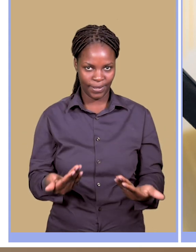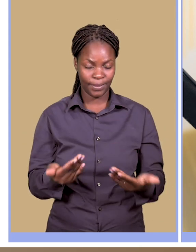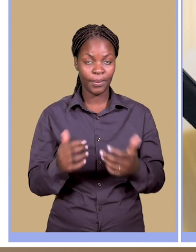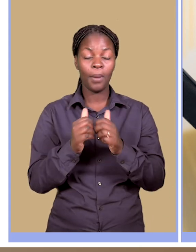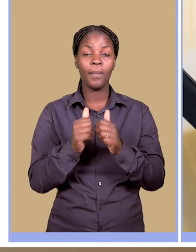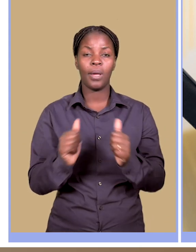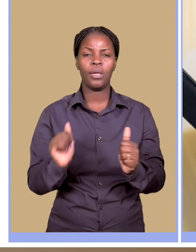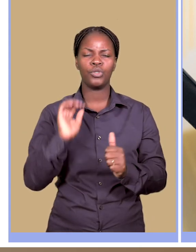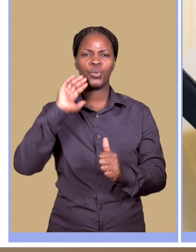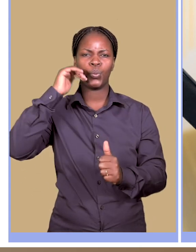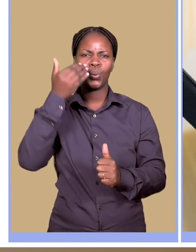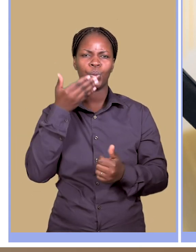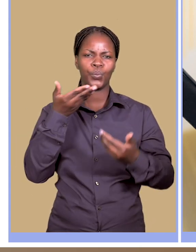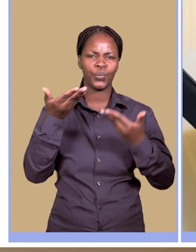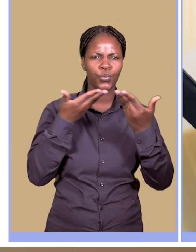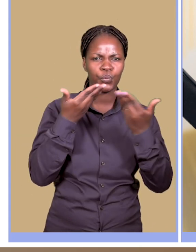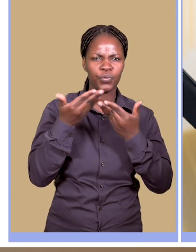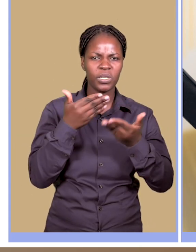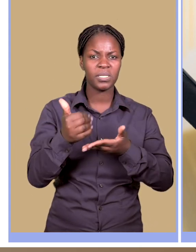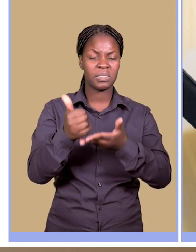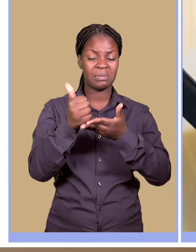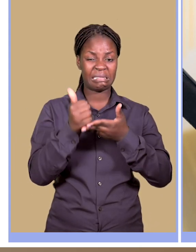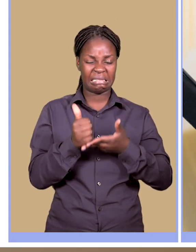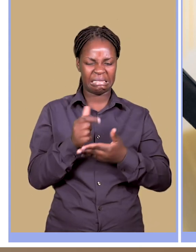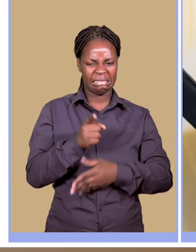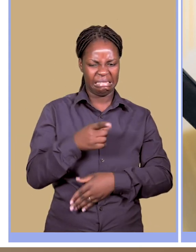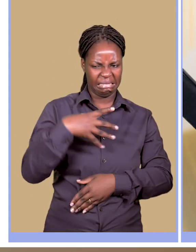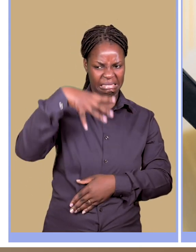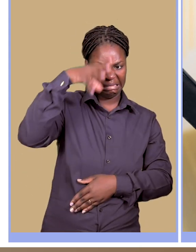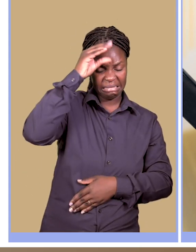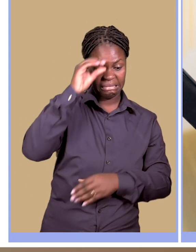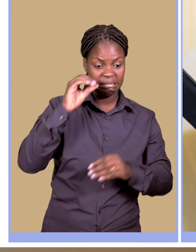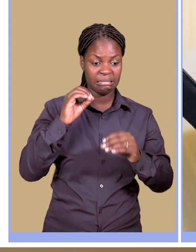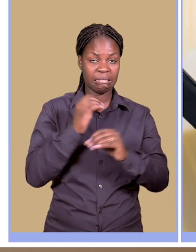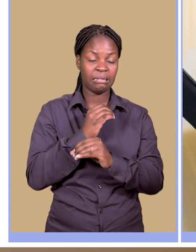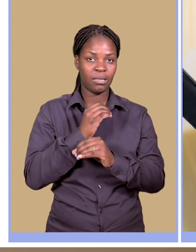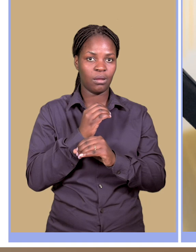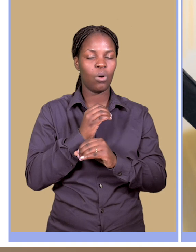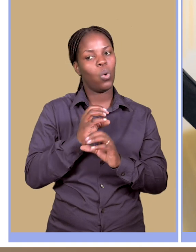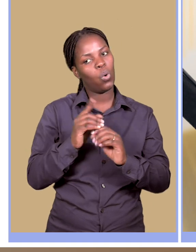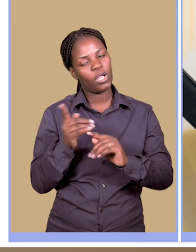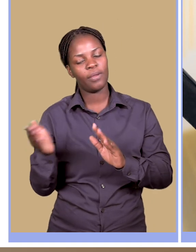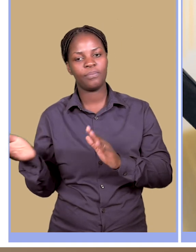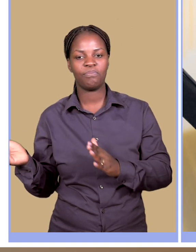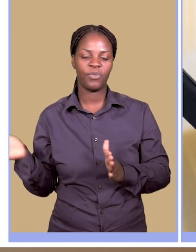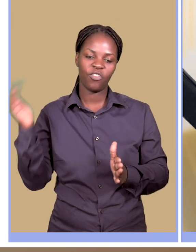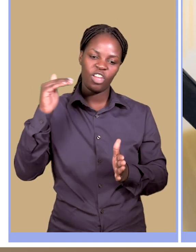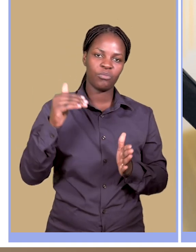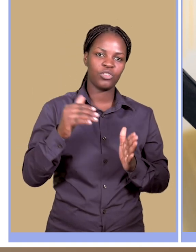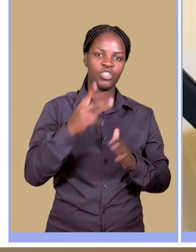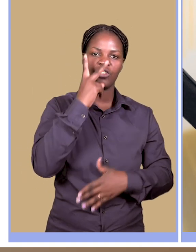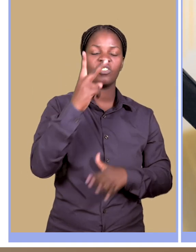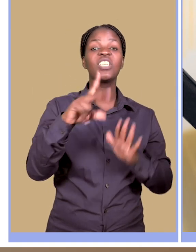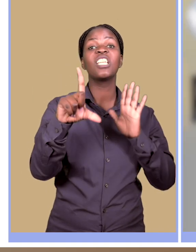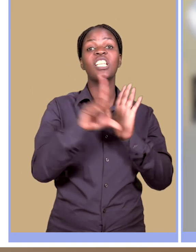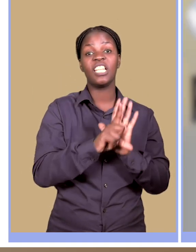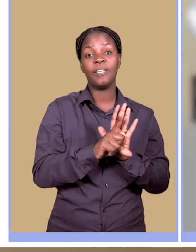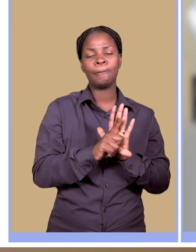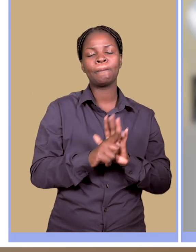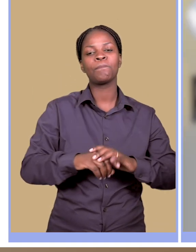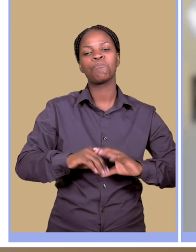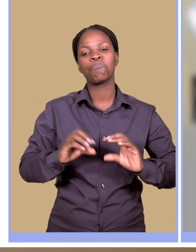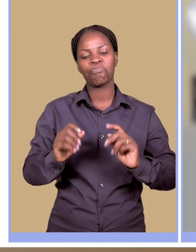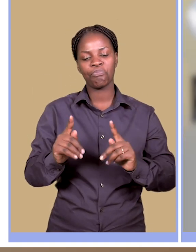quando a conversa não ajuda, quando a presença não ajuda, vamos à lei. Então Moçambique aprovou recentemente uma lei